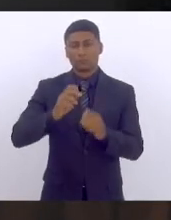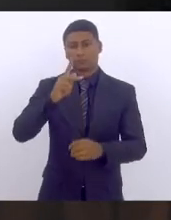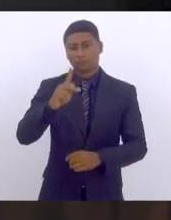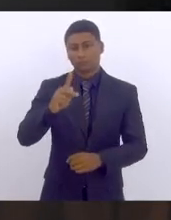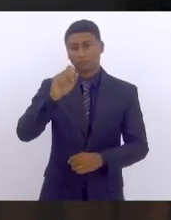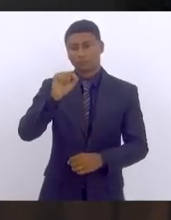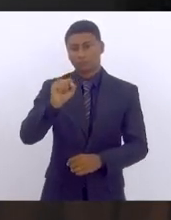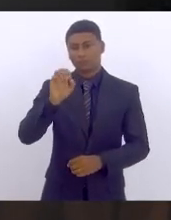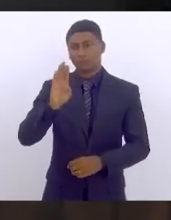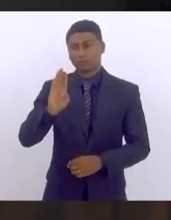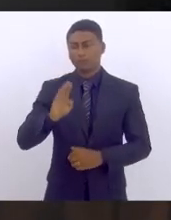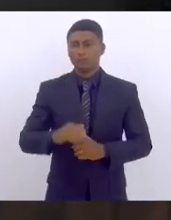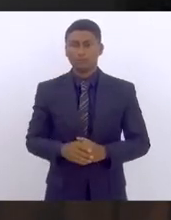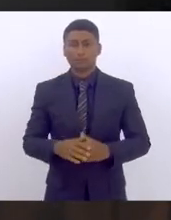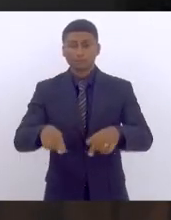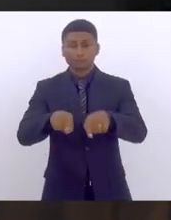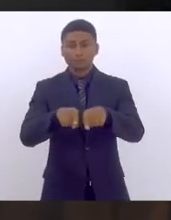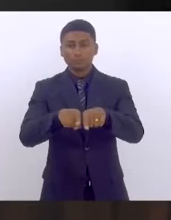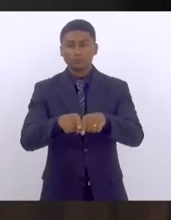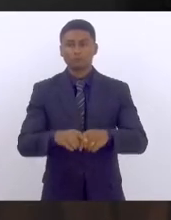contrário. Abstenção da deputada